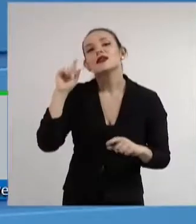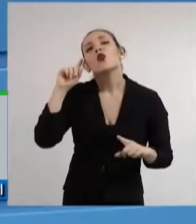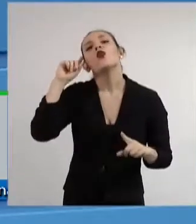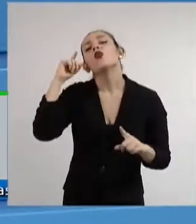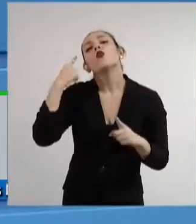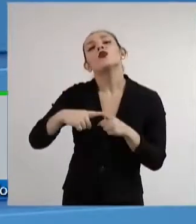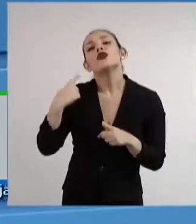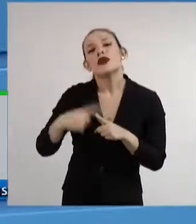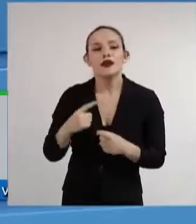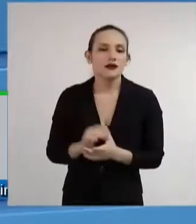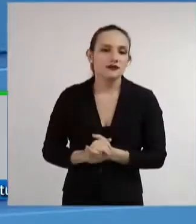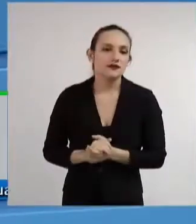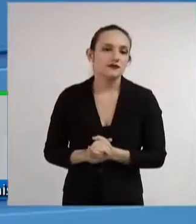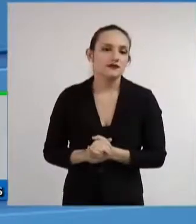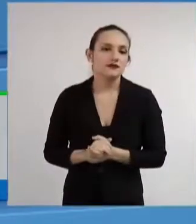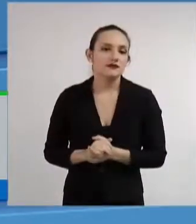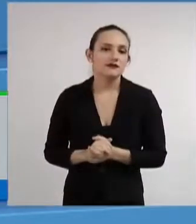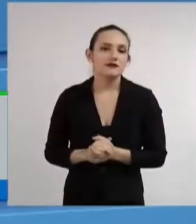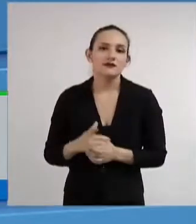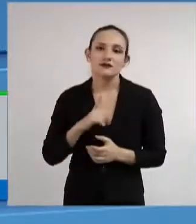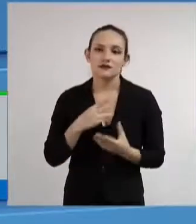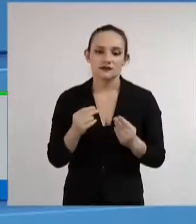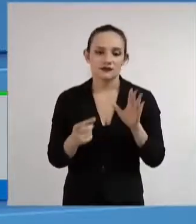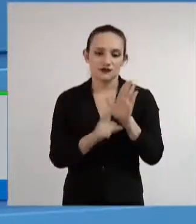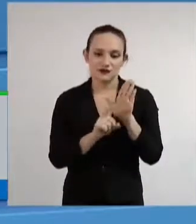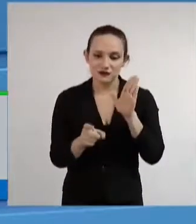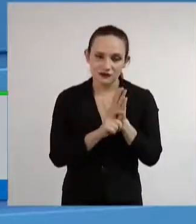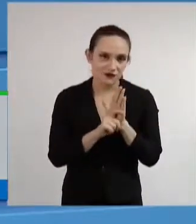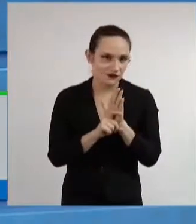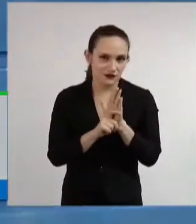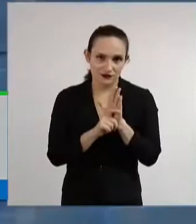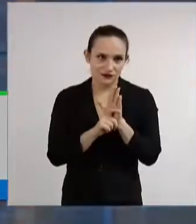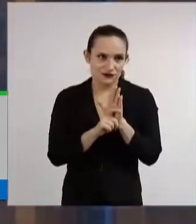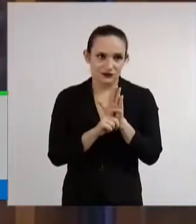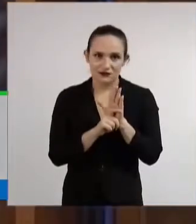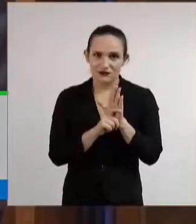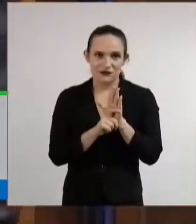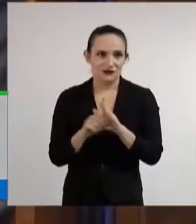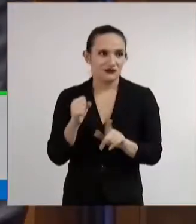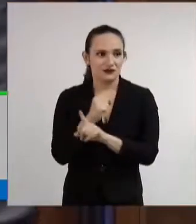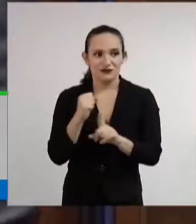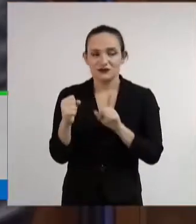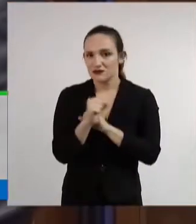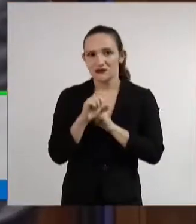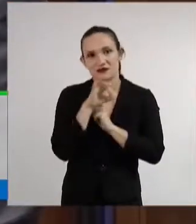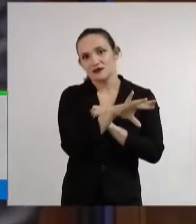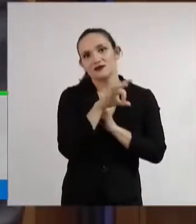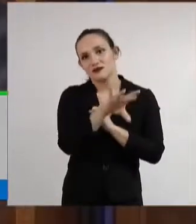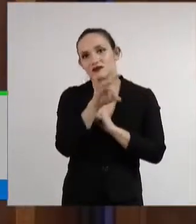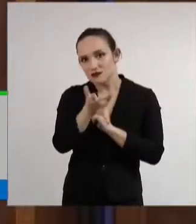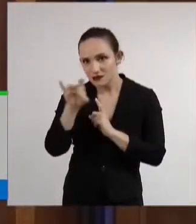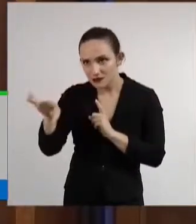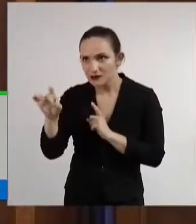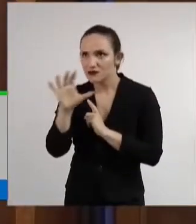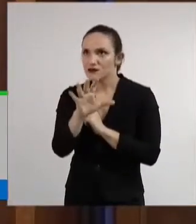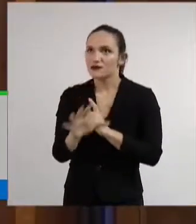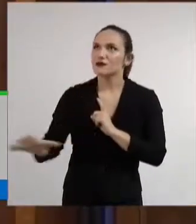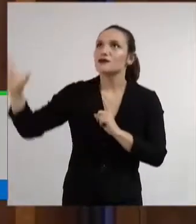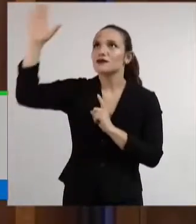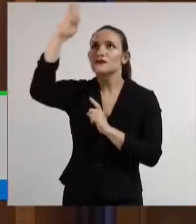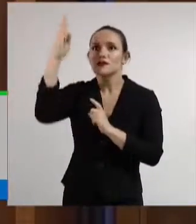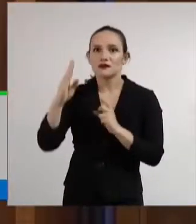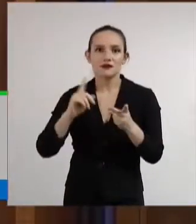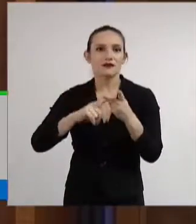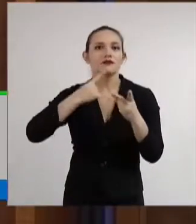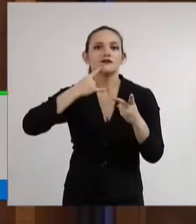país. O excesso de droga hoje que nós temos em toda a sociedade, de canto a canto do Brasil. O excesso